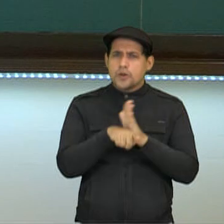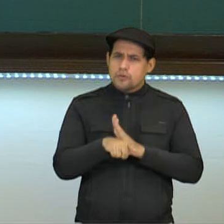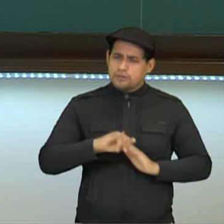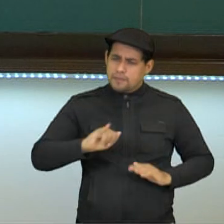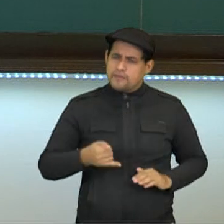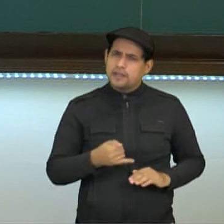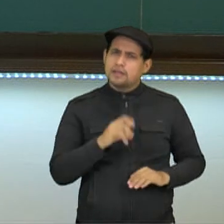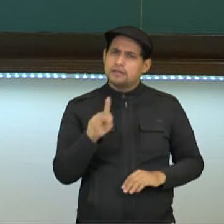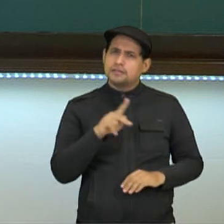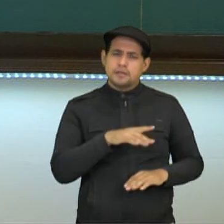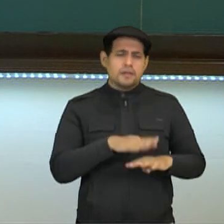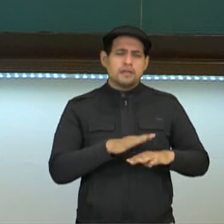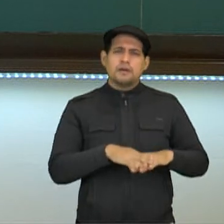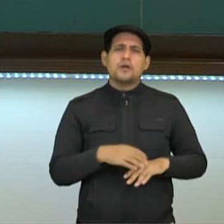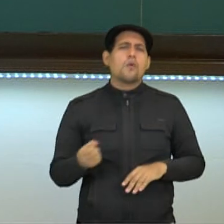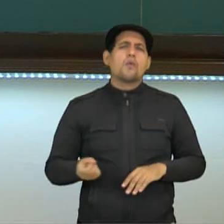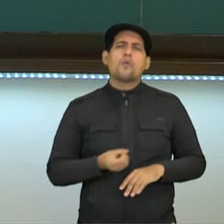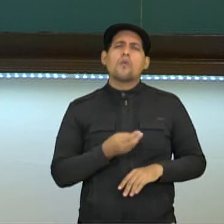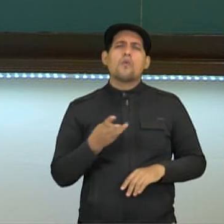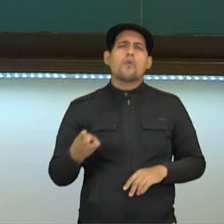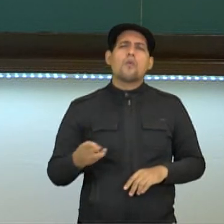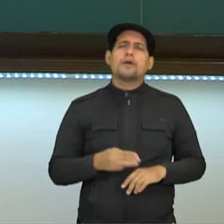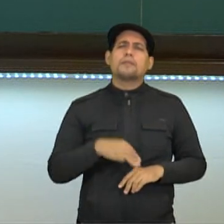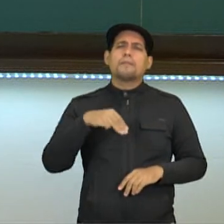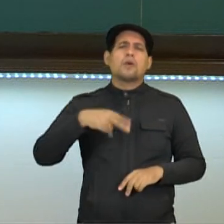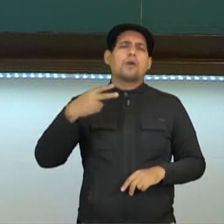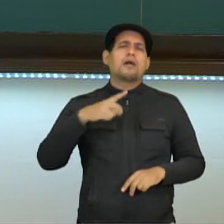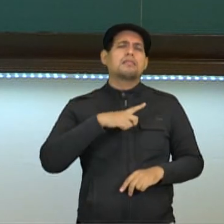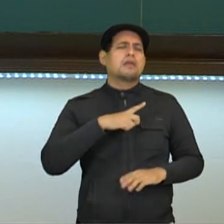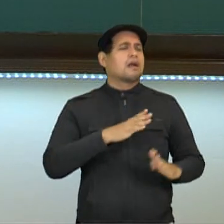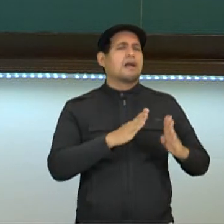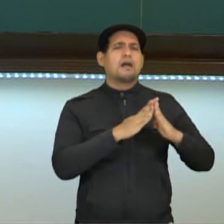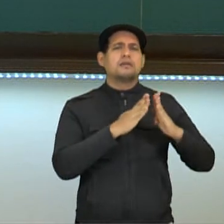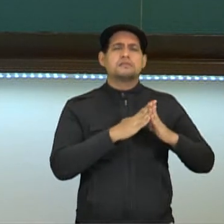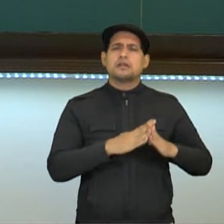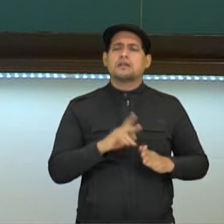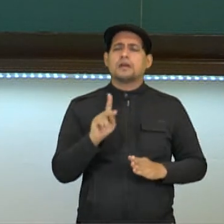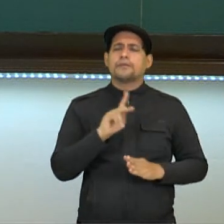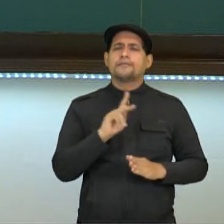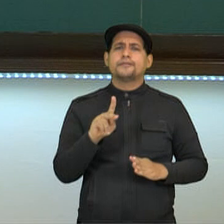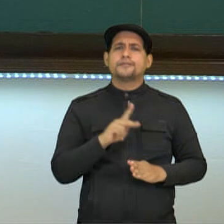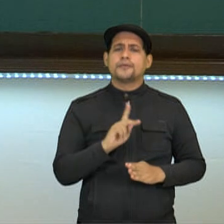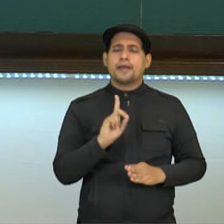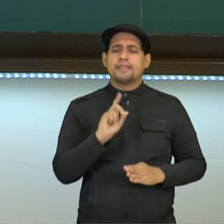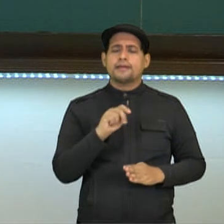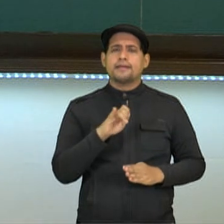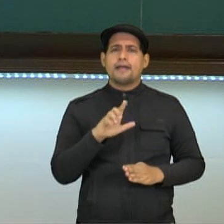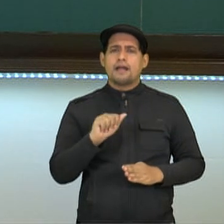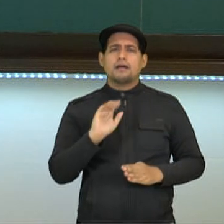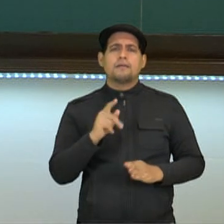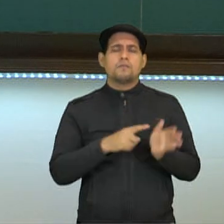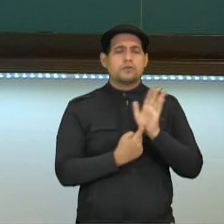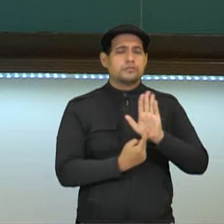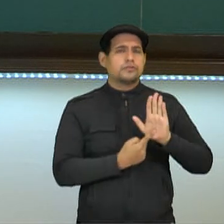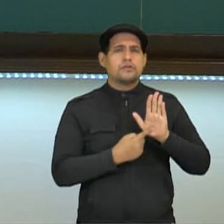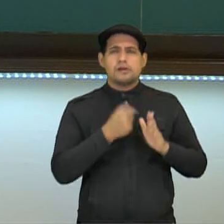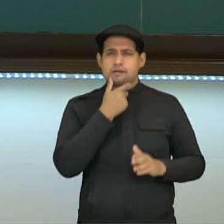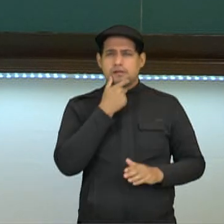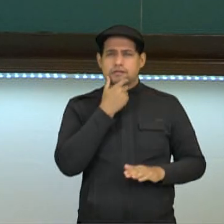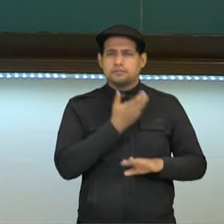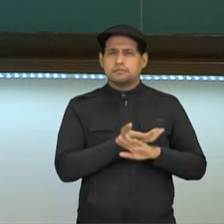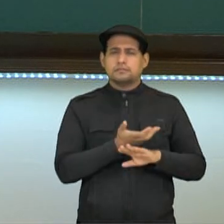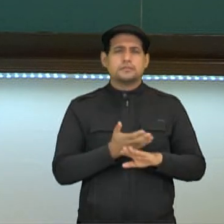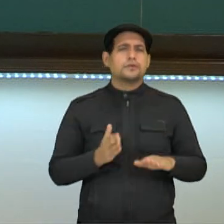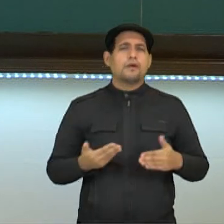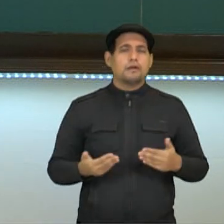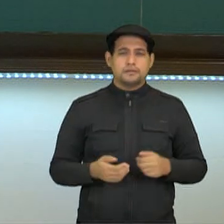professor de matemática, quantos metros quadrados então tem aquela casa que a teacher Daniela apresentou na aula,